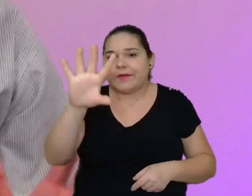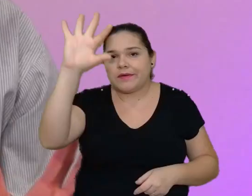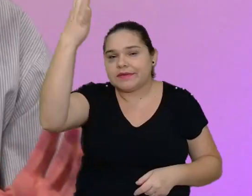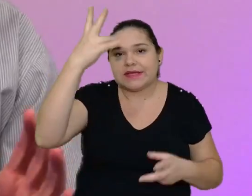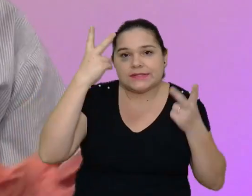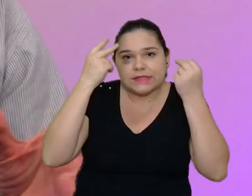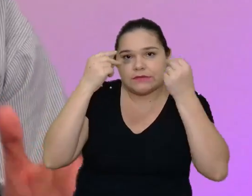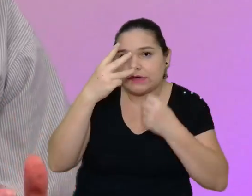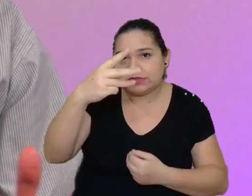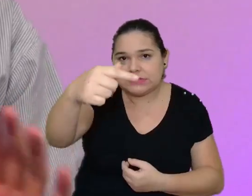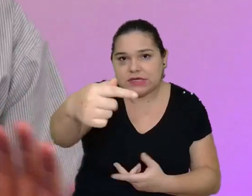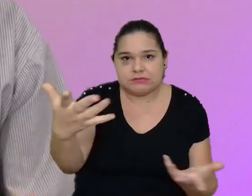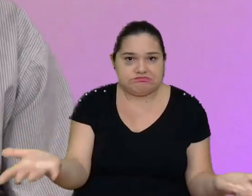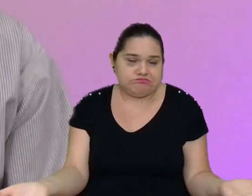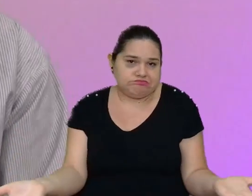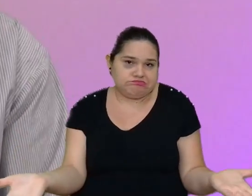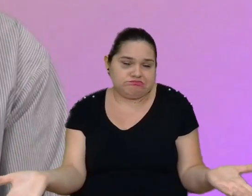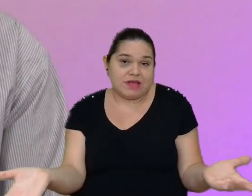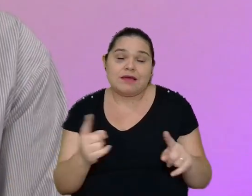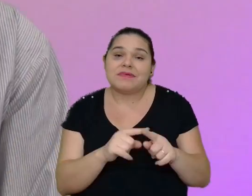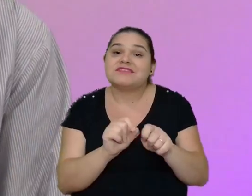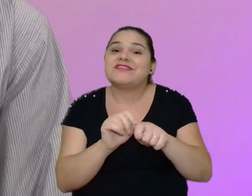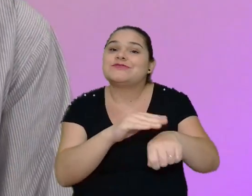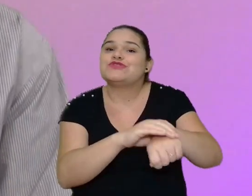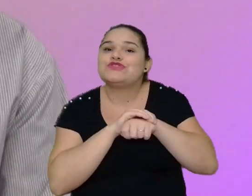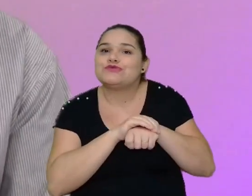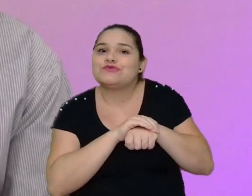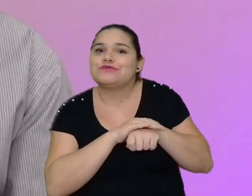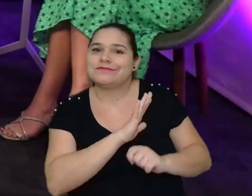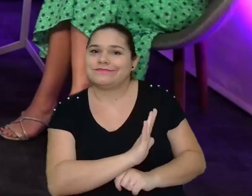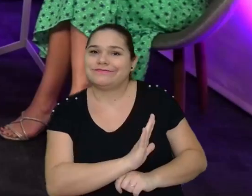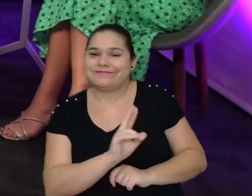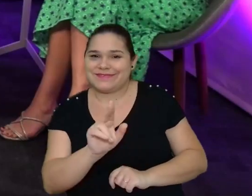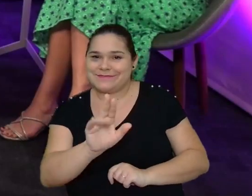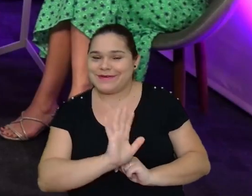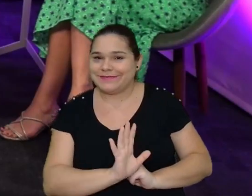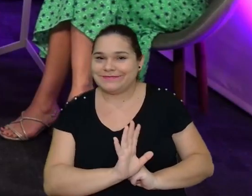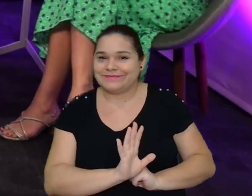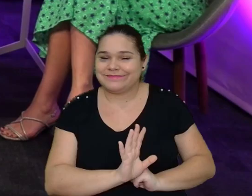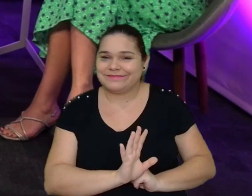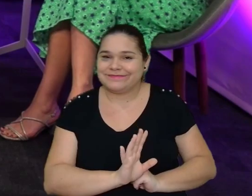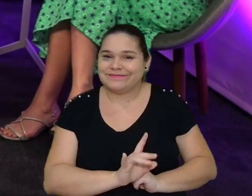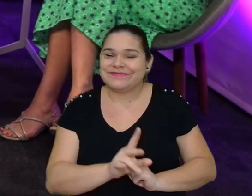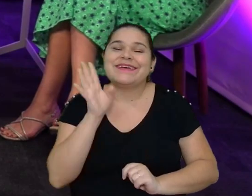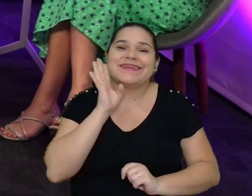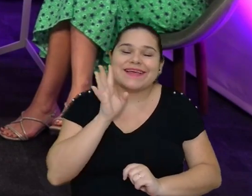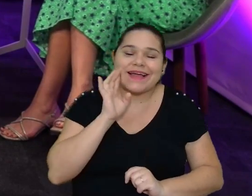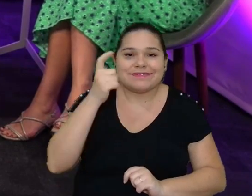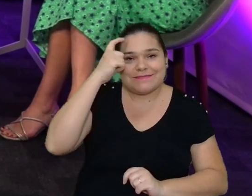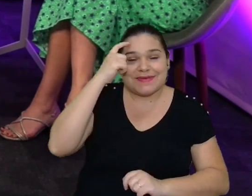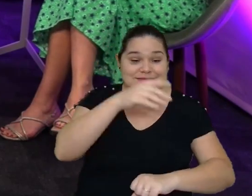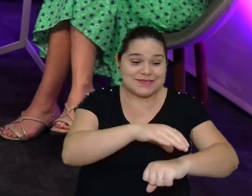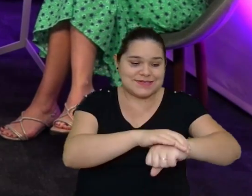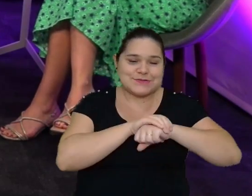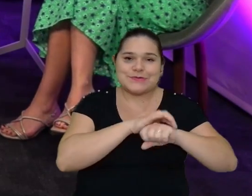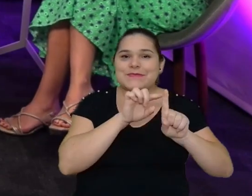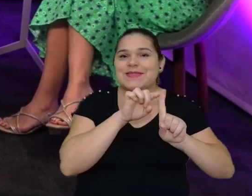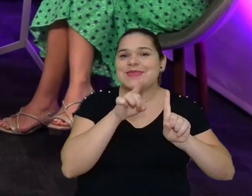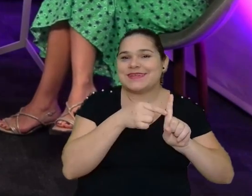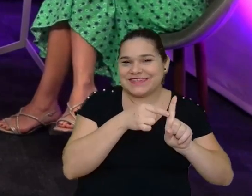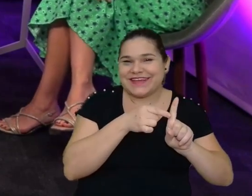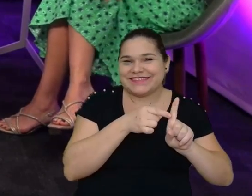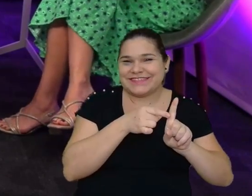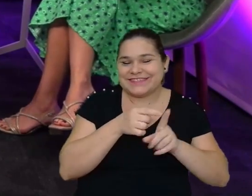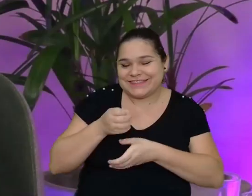tudo bem. Mas você fez um seguro, está tudo tranquilo ali. Então É muito legal pensar no congelamento como seguro maternidade, né? Tem uma